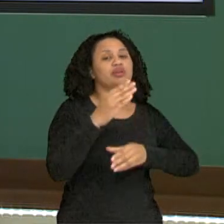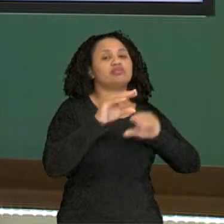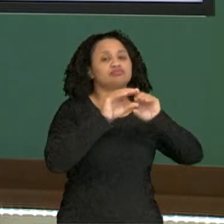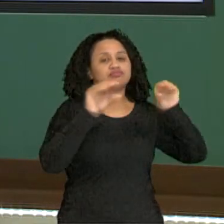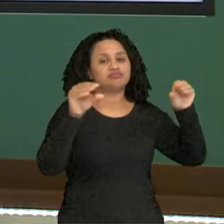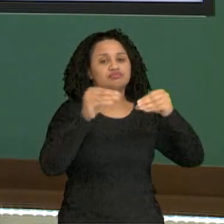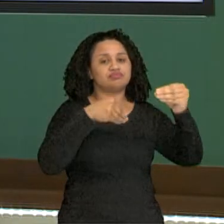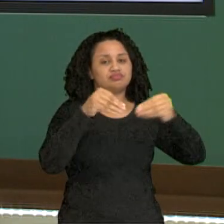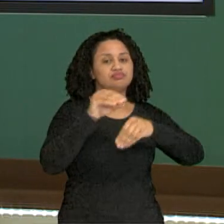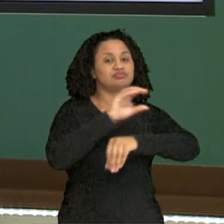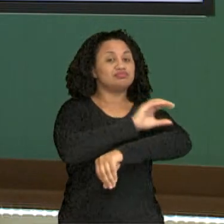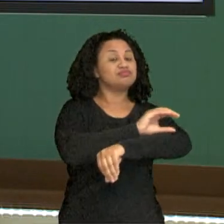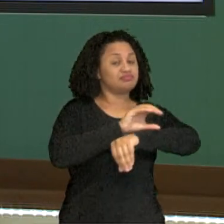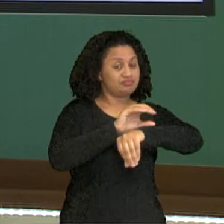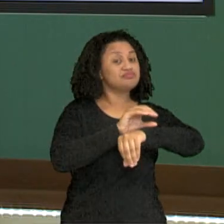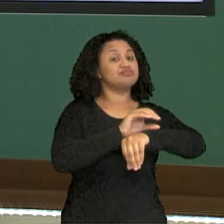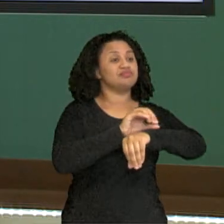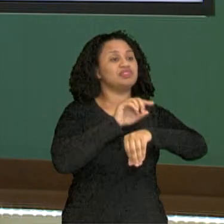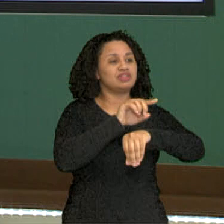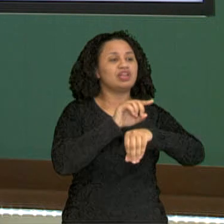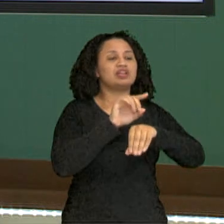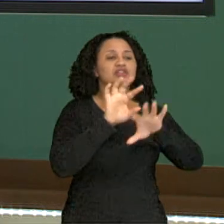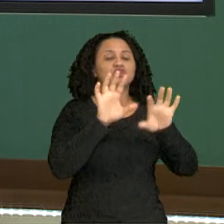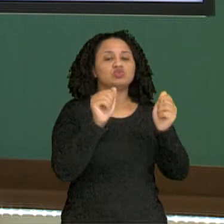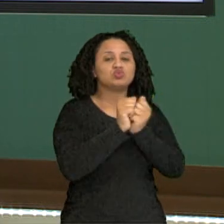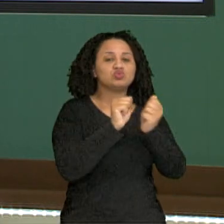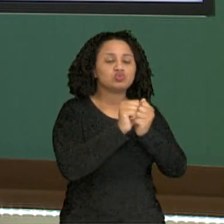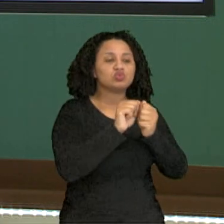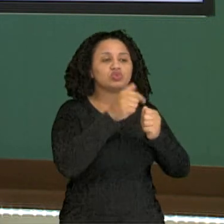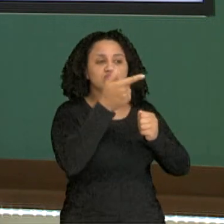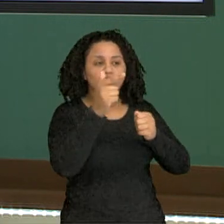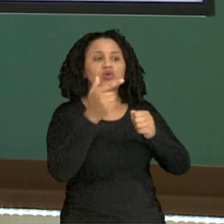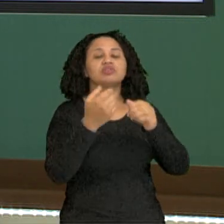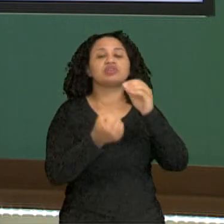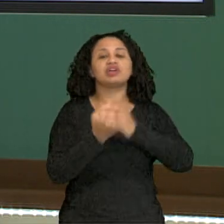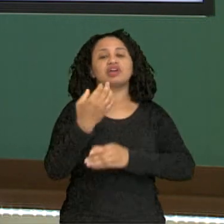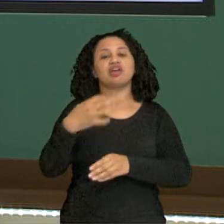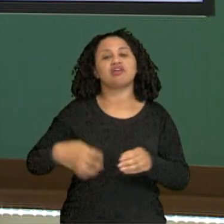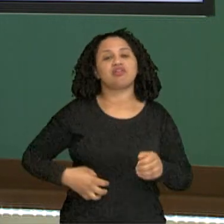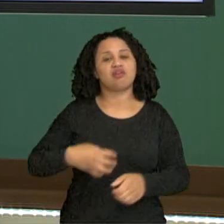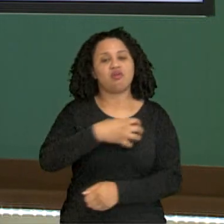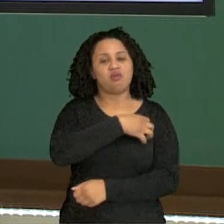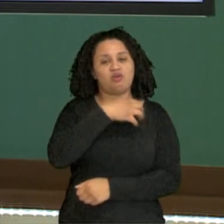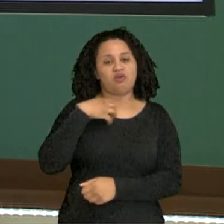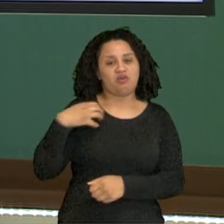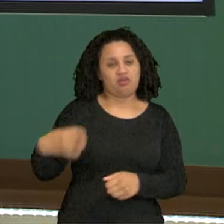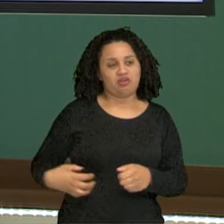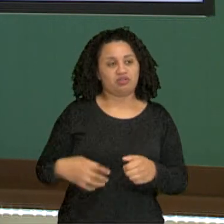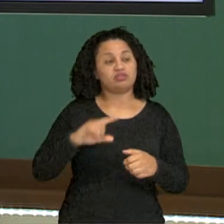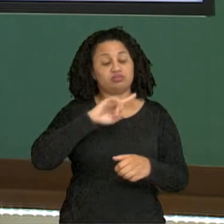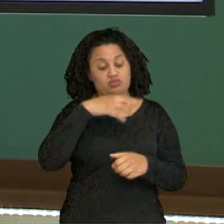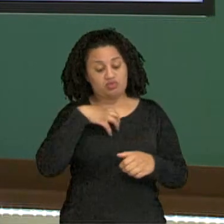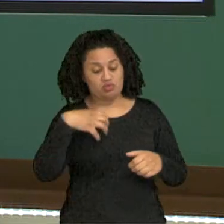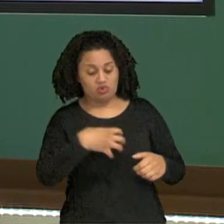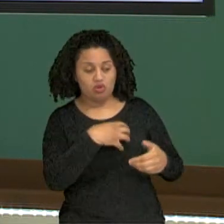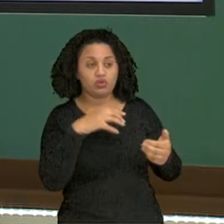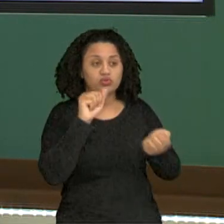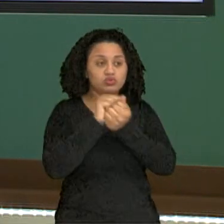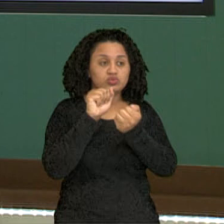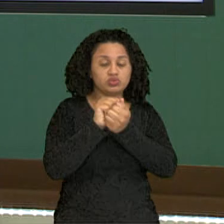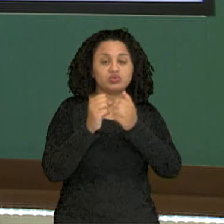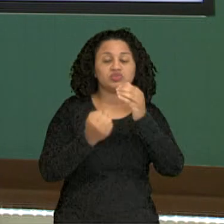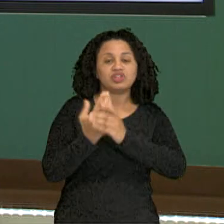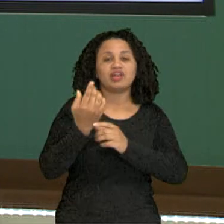tecido. Os tecidos se unem e formam os órgãos. Os órgãos se juntam